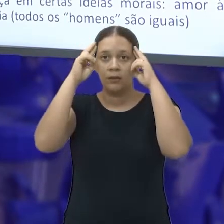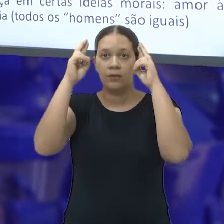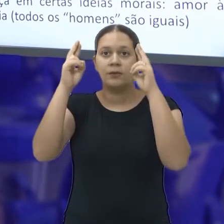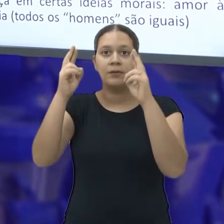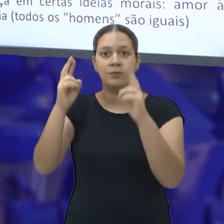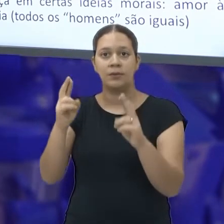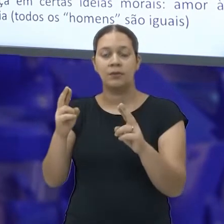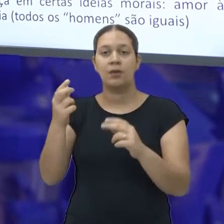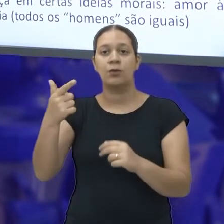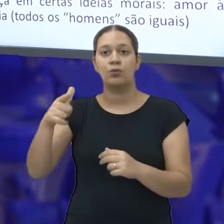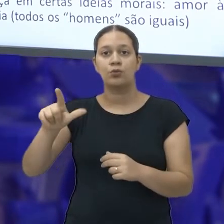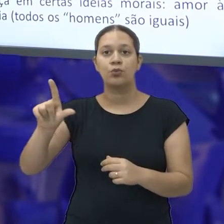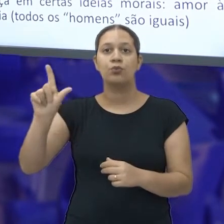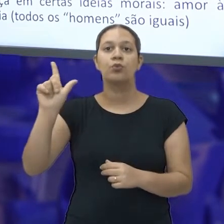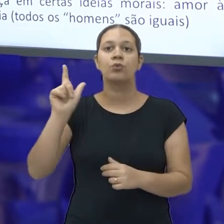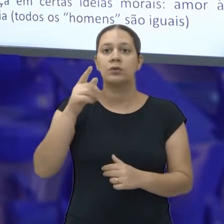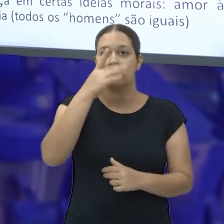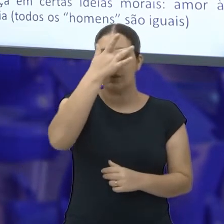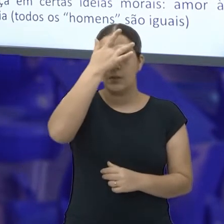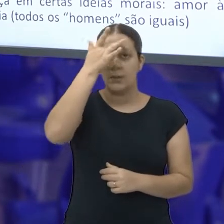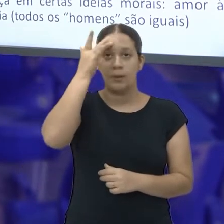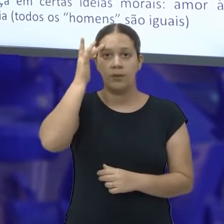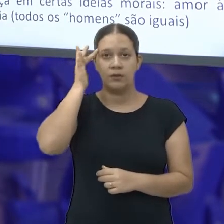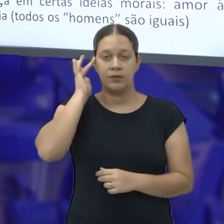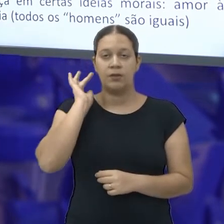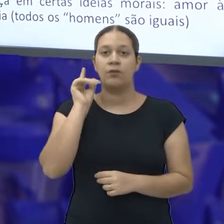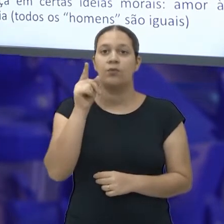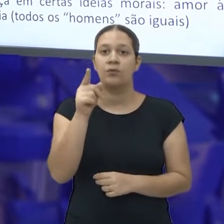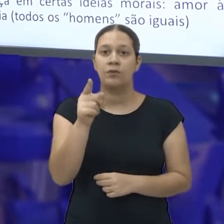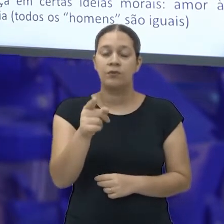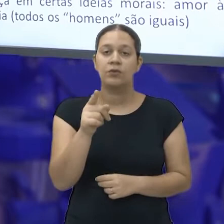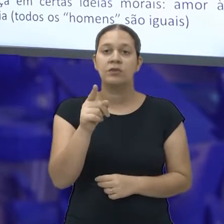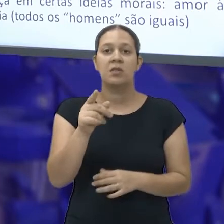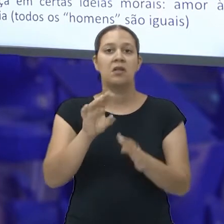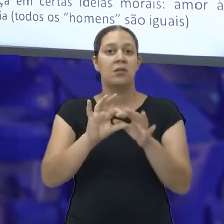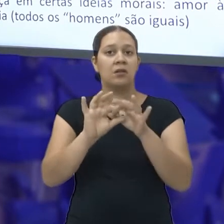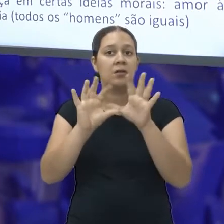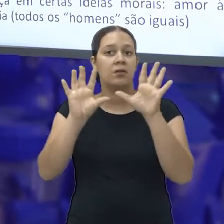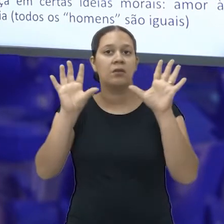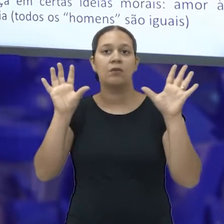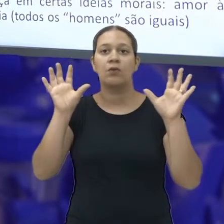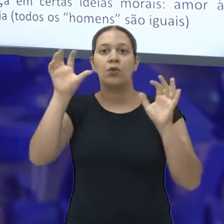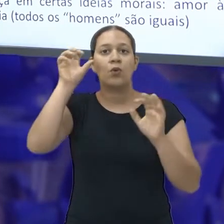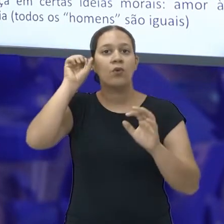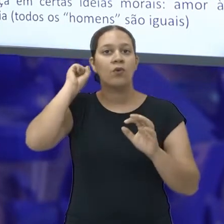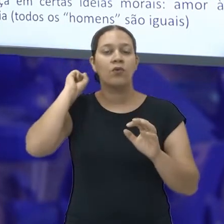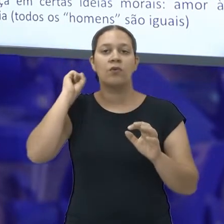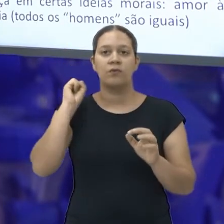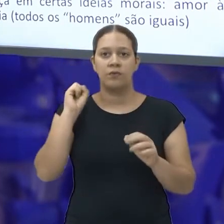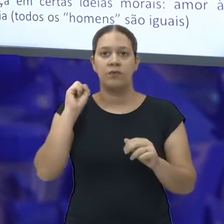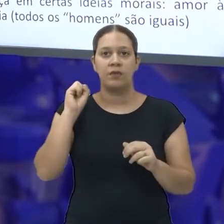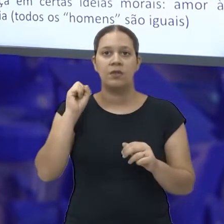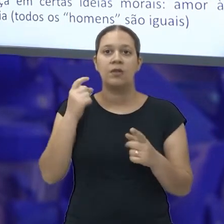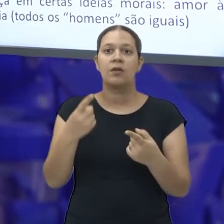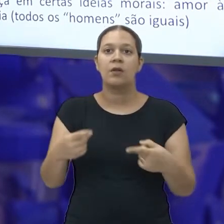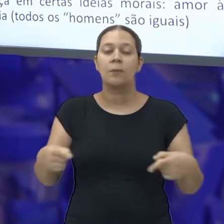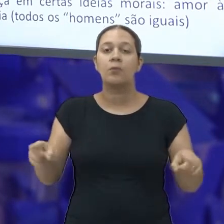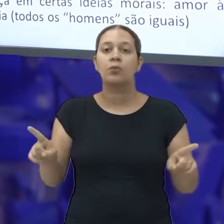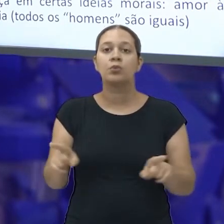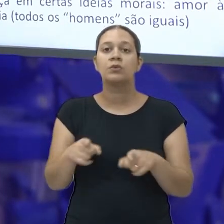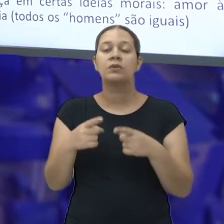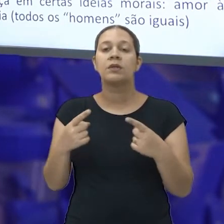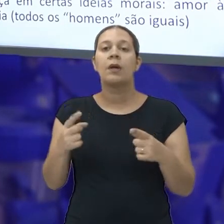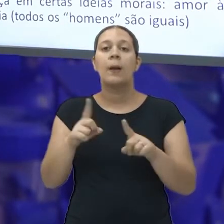das outras pessoas. Então você é livre para ouvir a música que quiser, mas você tem a